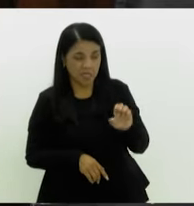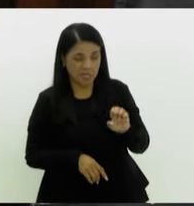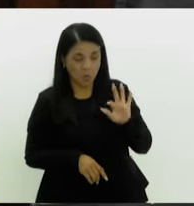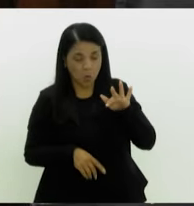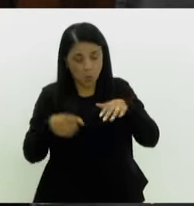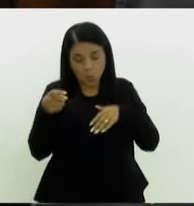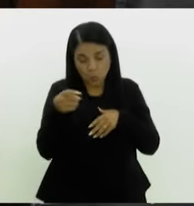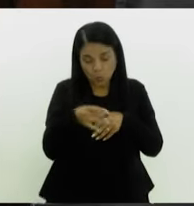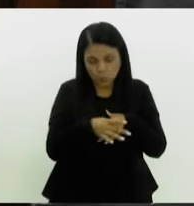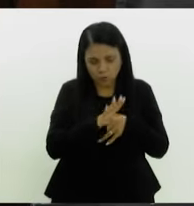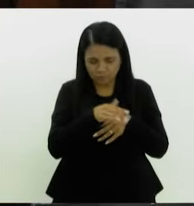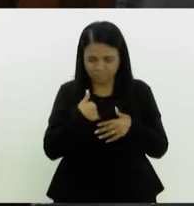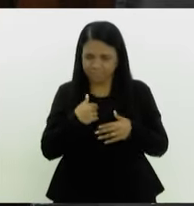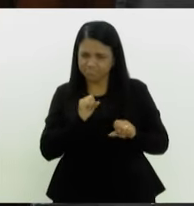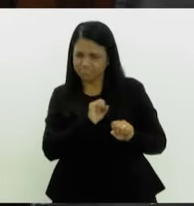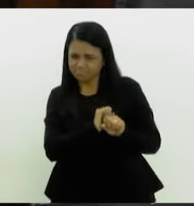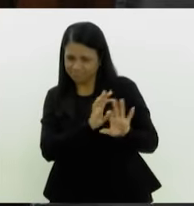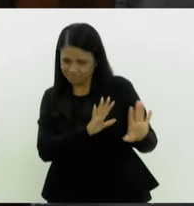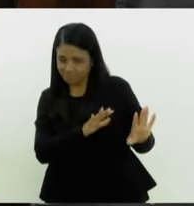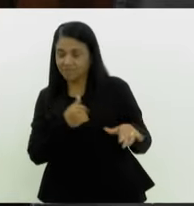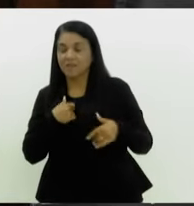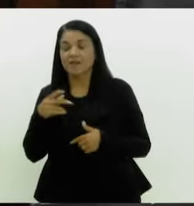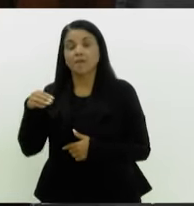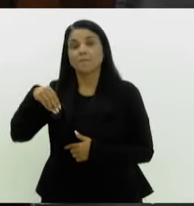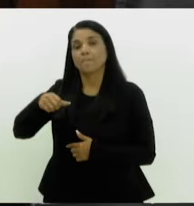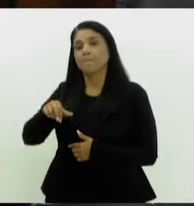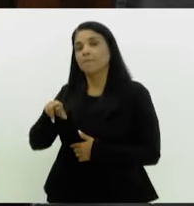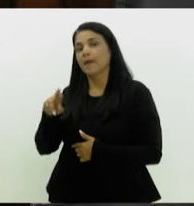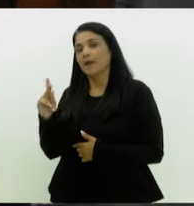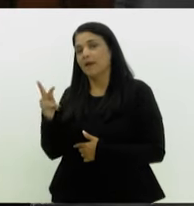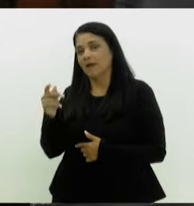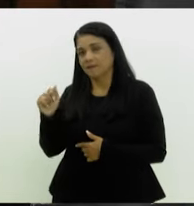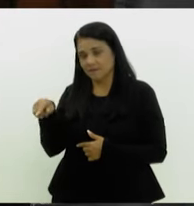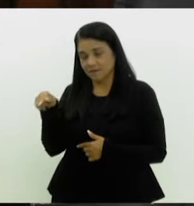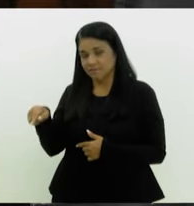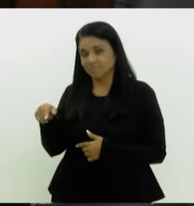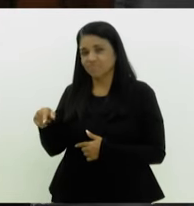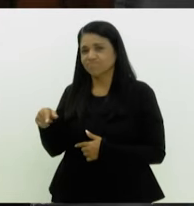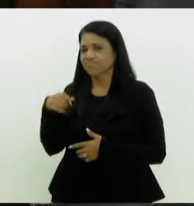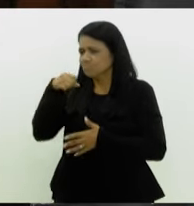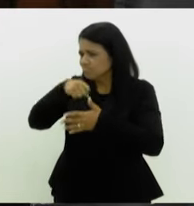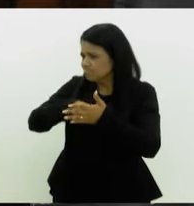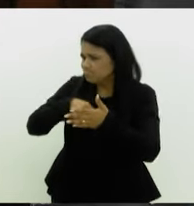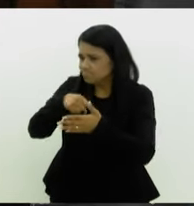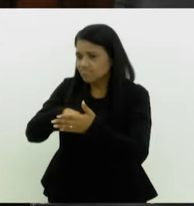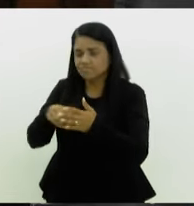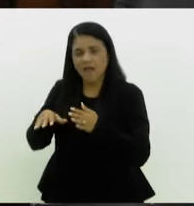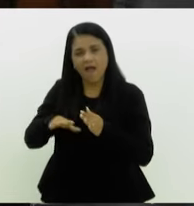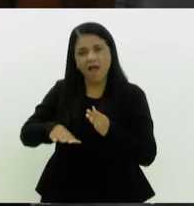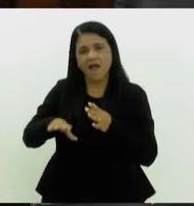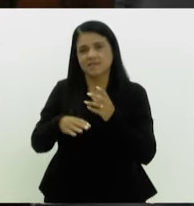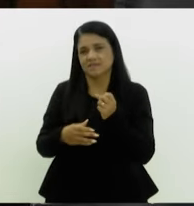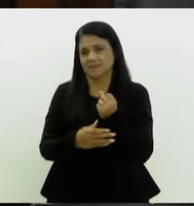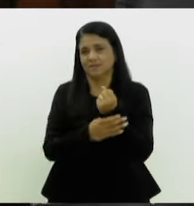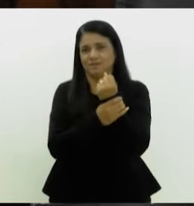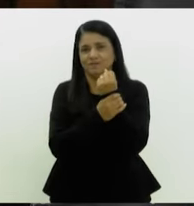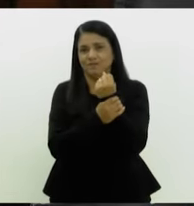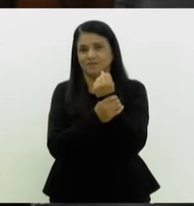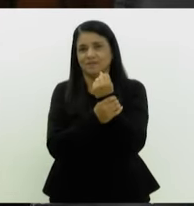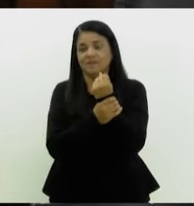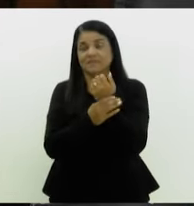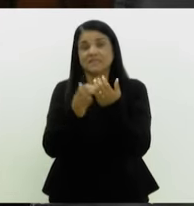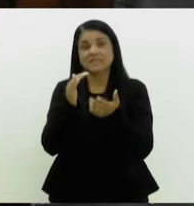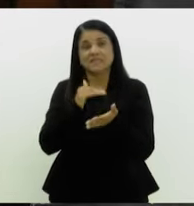derreto tanto que eu vou deixar por último Marta Rocha que é uma guerreira na área de segurança teve foi